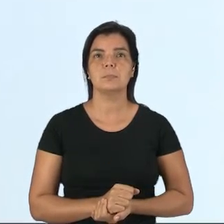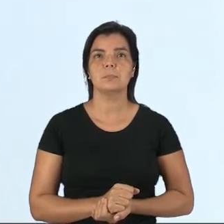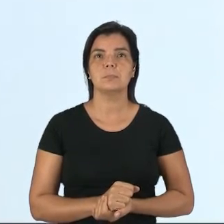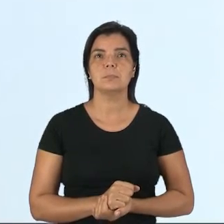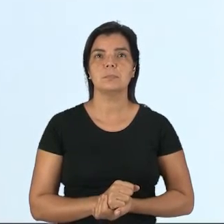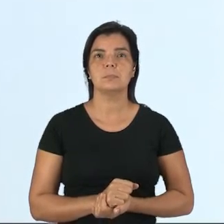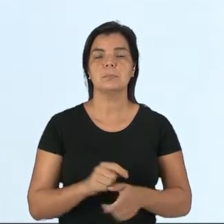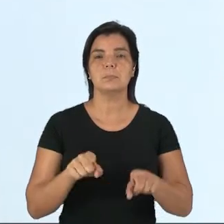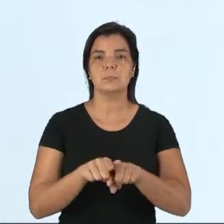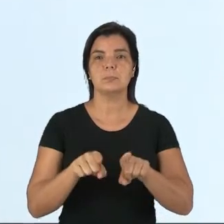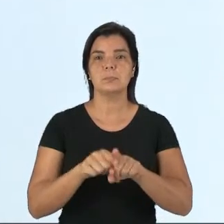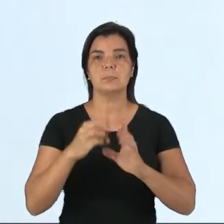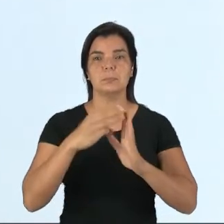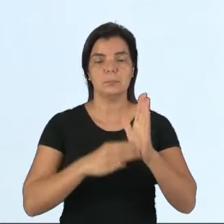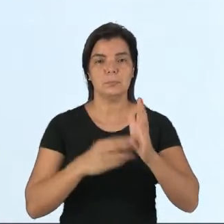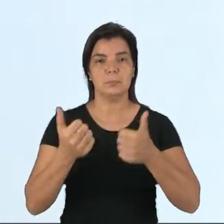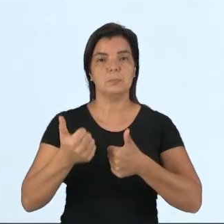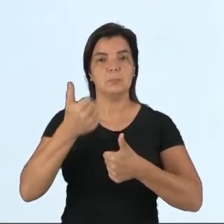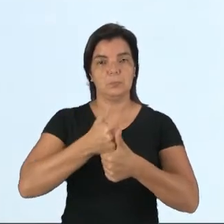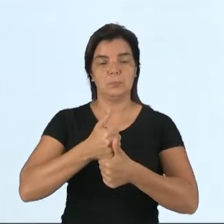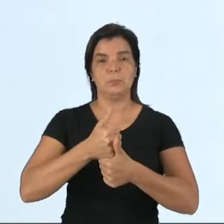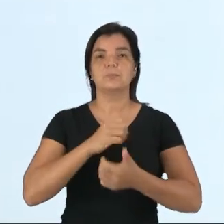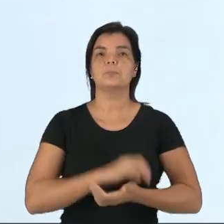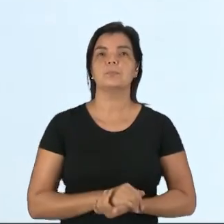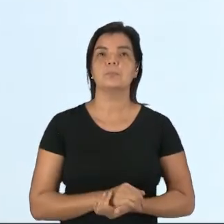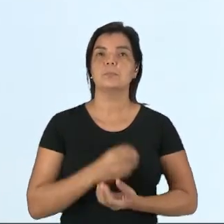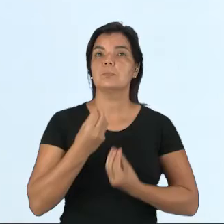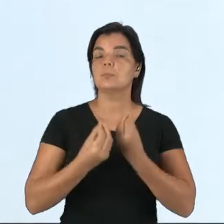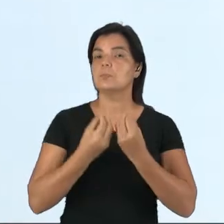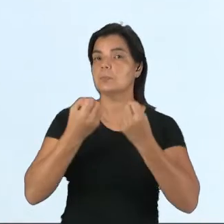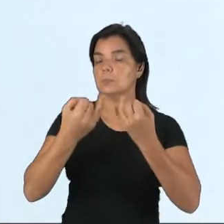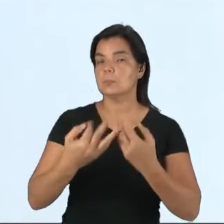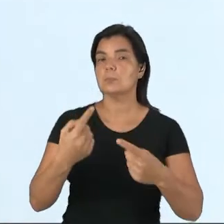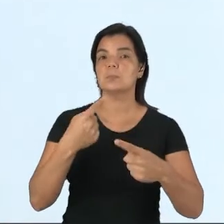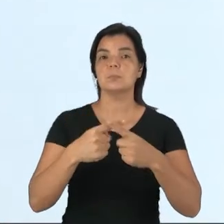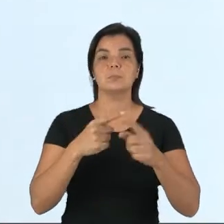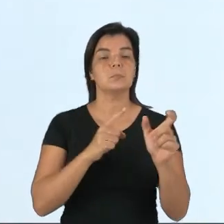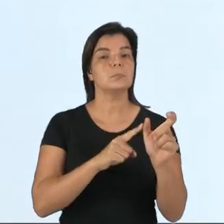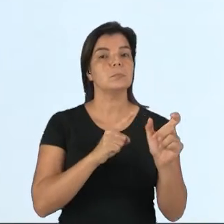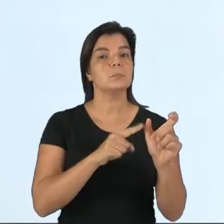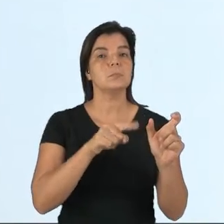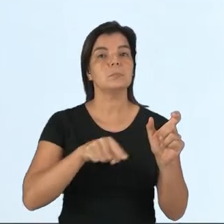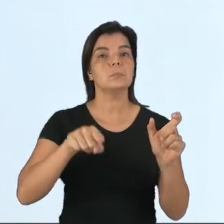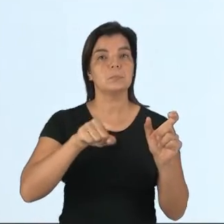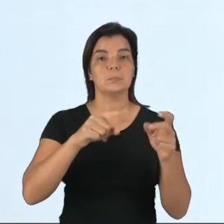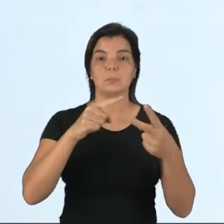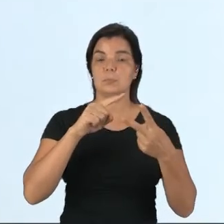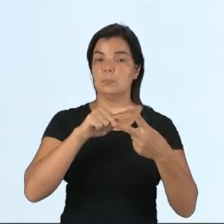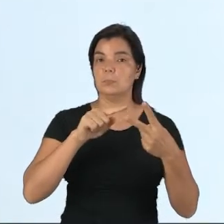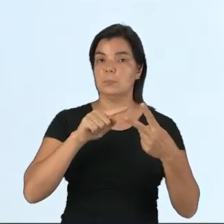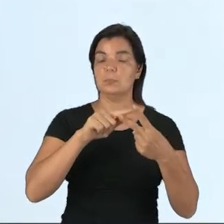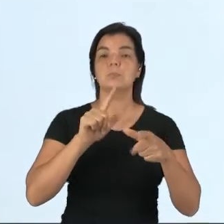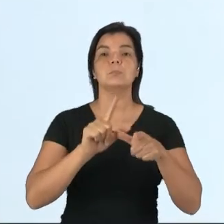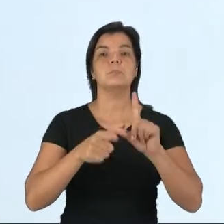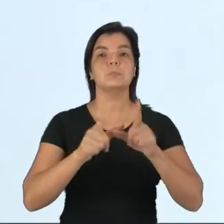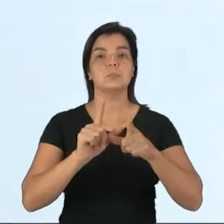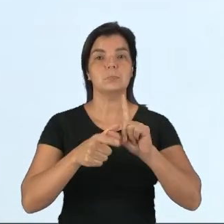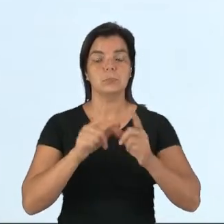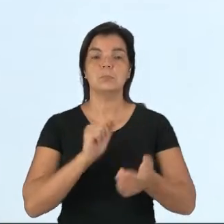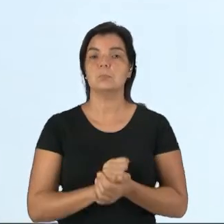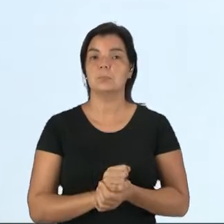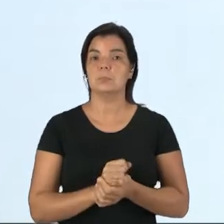método da substituição, pessoal, como foi falado, por que a palavra-chave evidenciar? Porque você vai ter duas incógnitas,